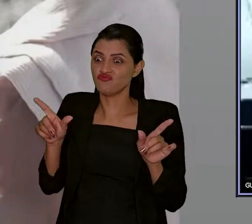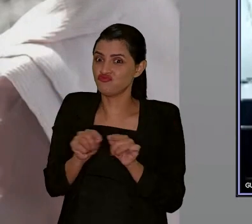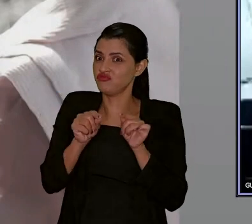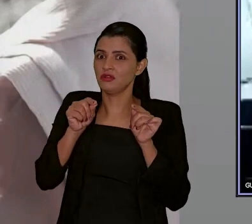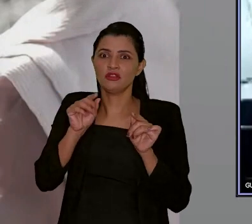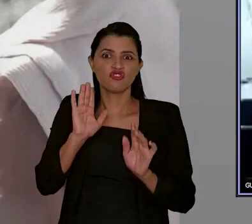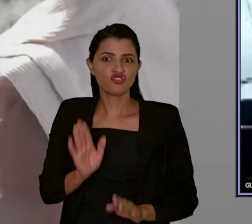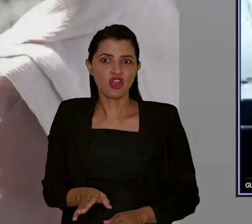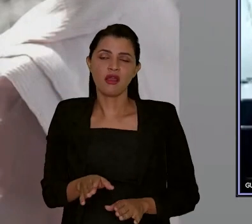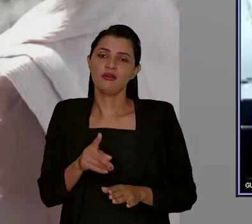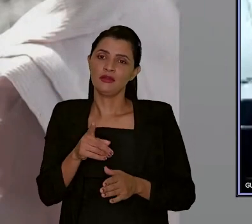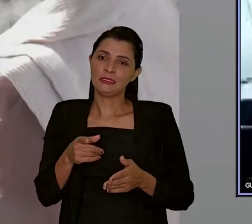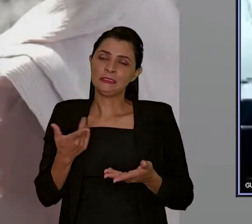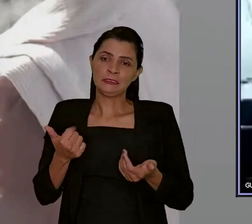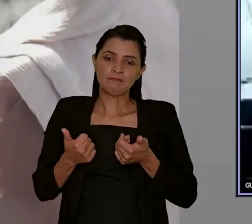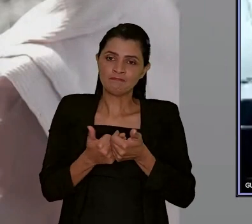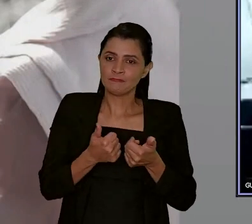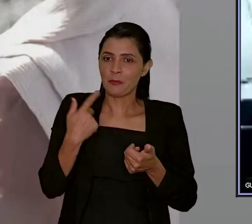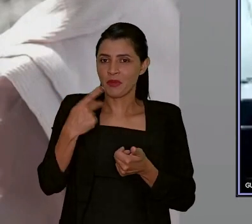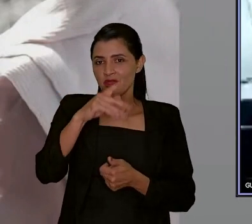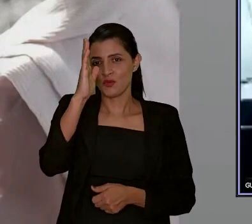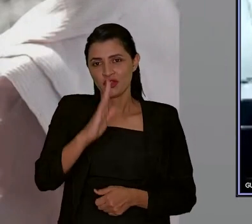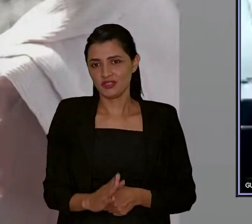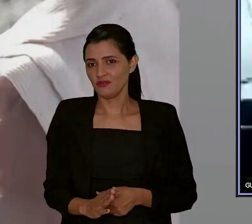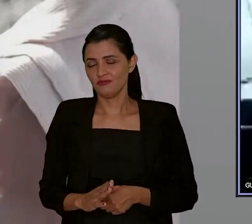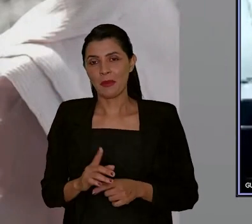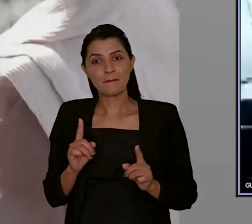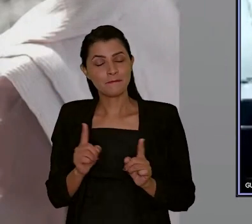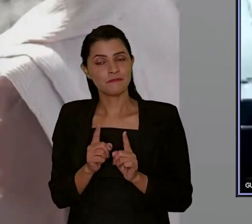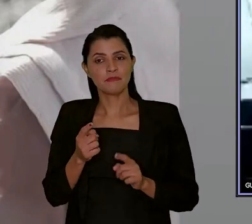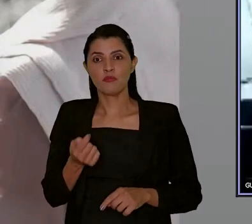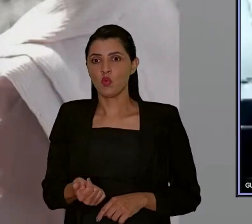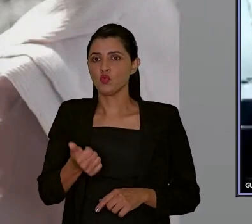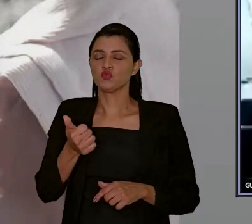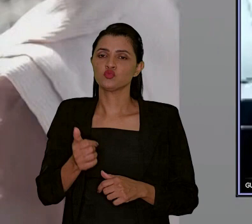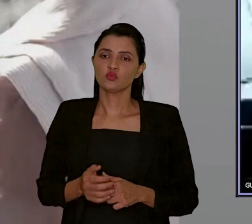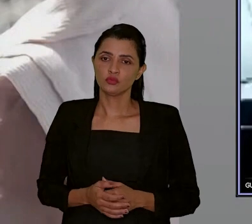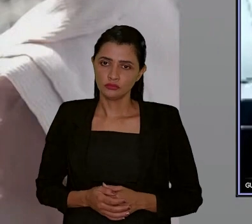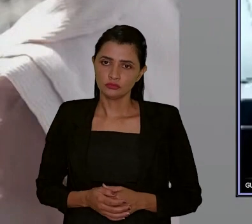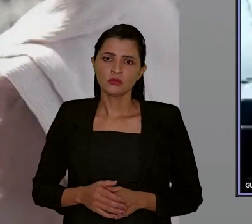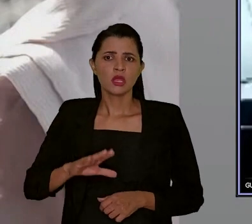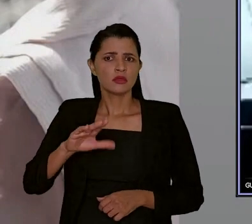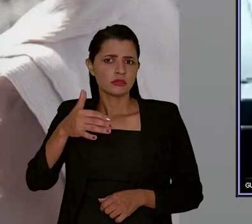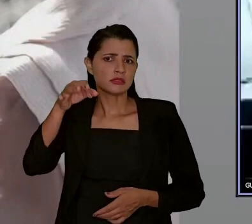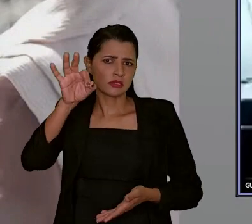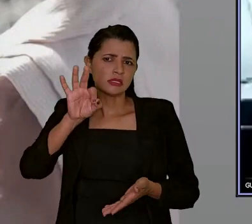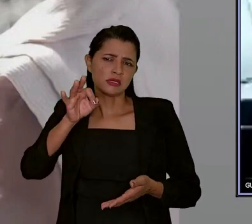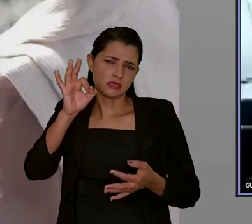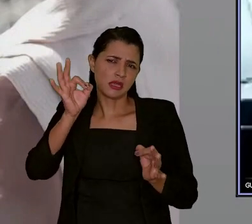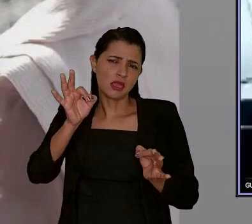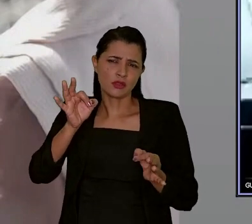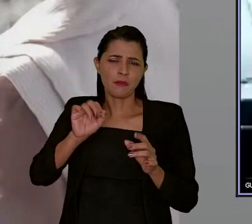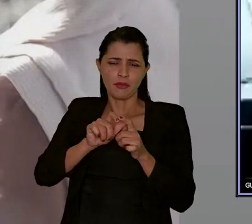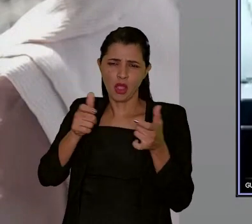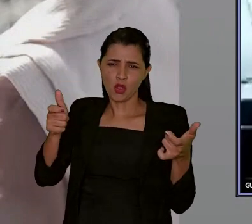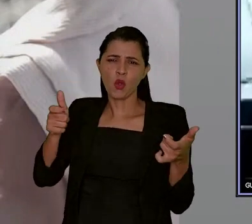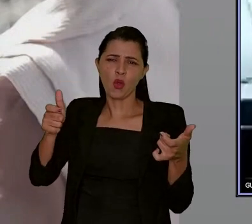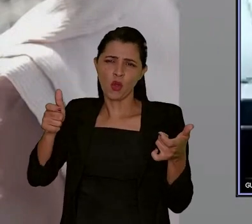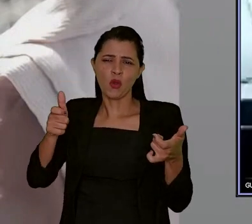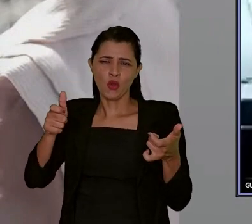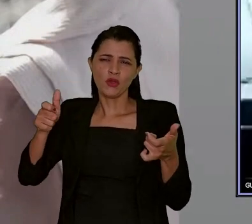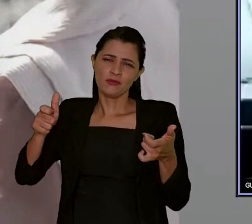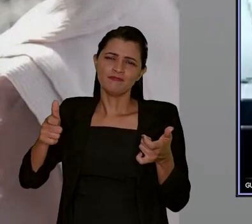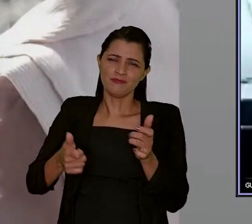comum ordinário no Brasil. É óbvio que a maior parte dos países, dos Estados partes da Convenção,